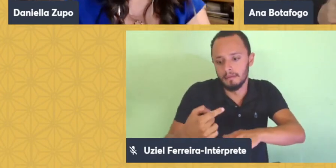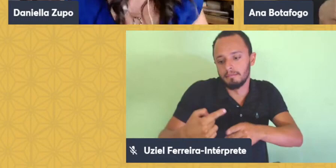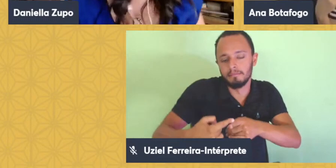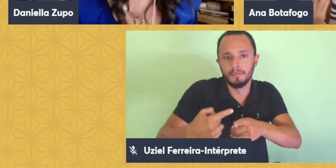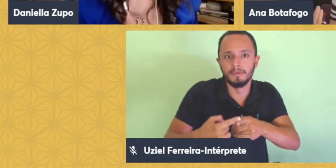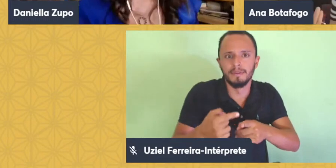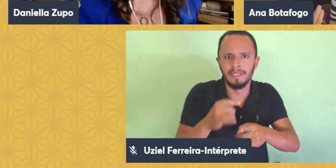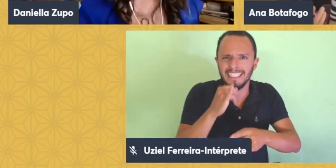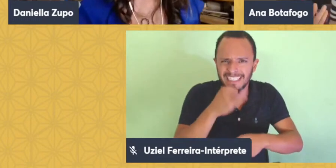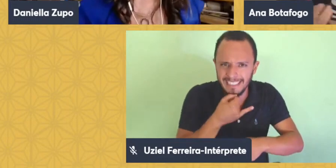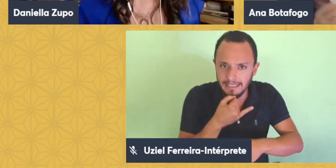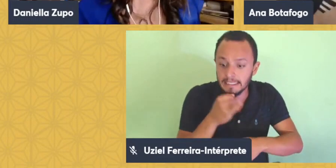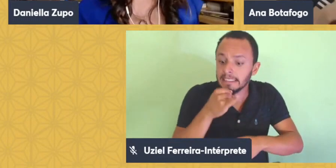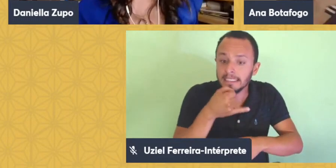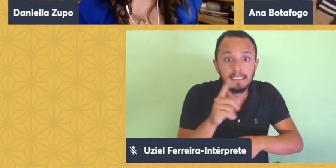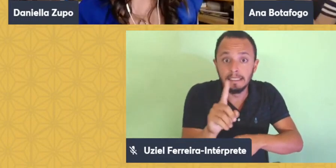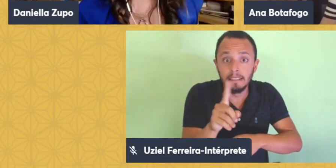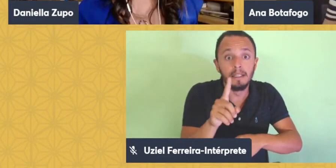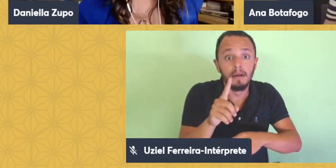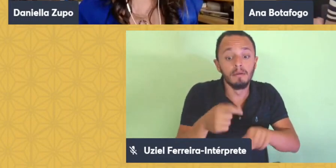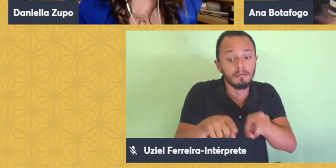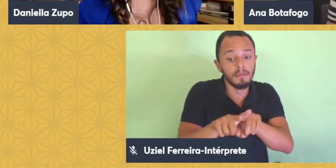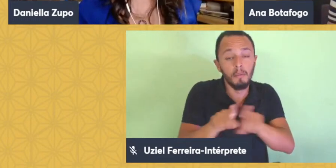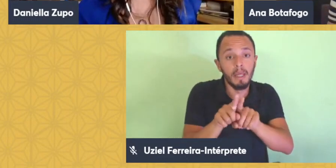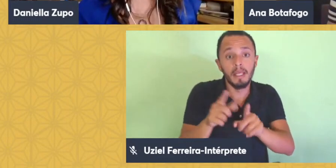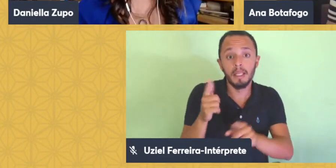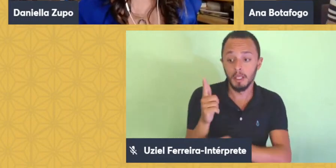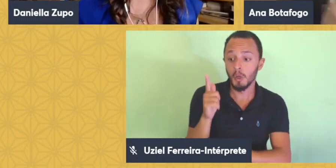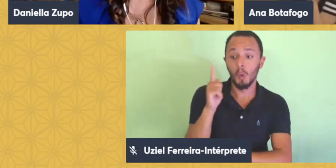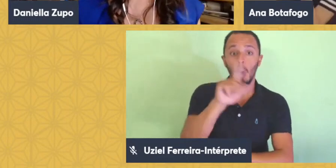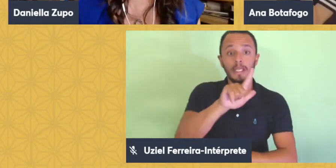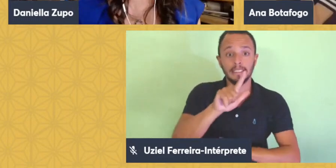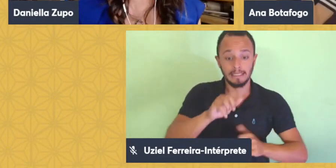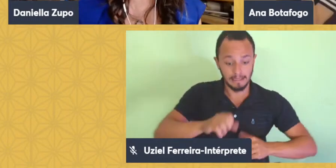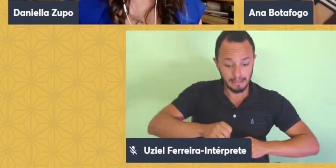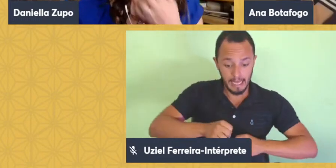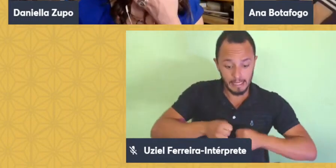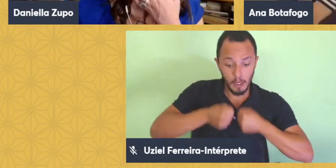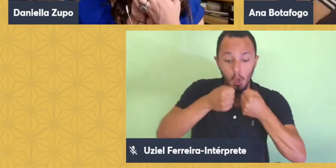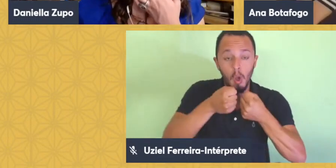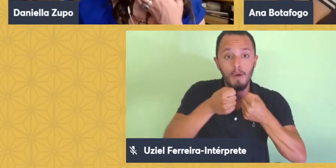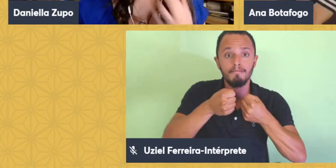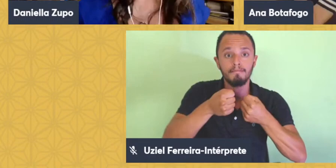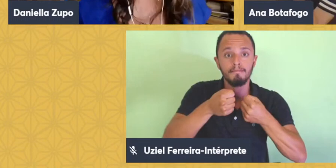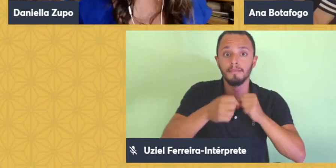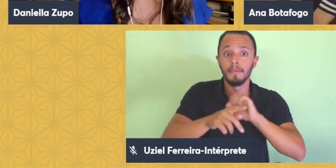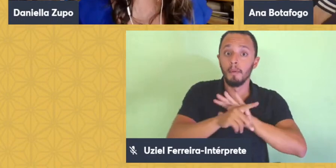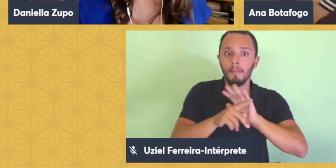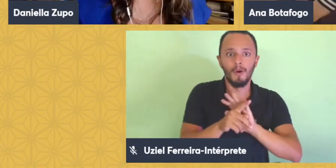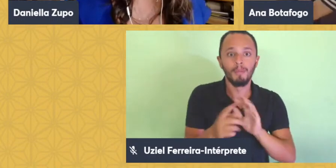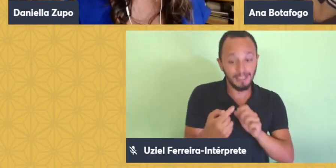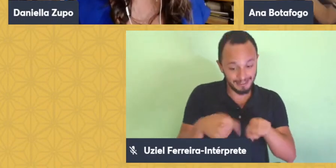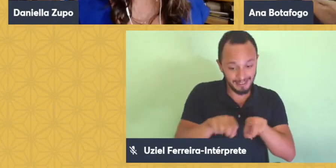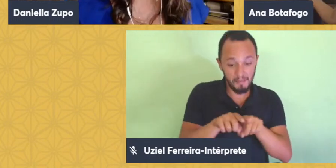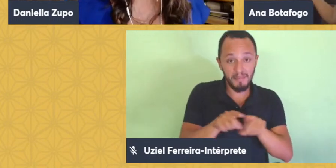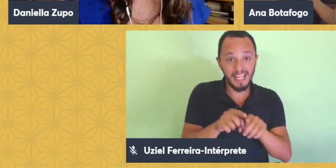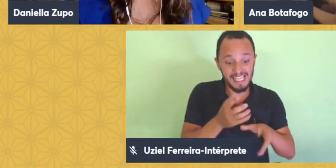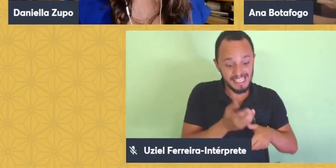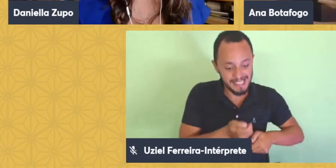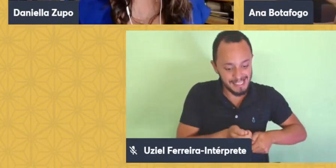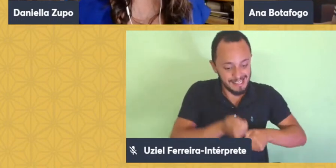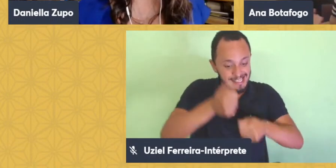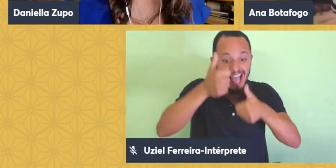talvez também de conquista né de um conquista de celebrar uma